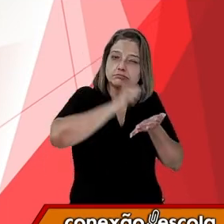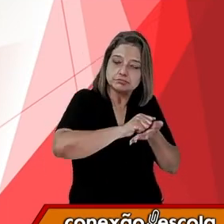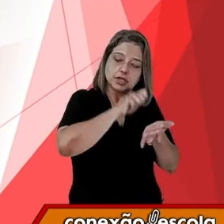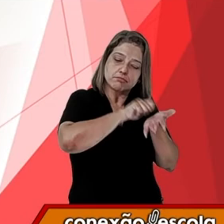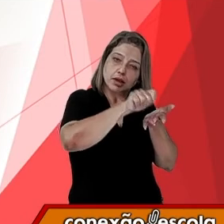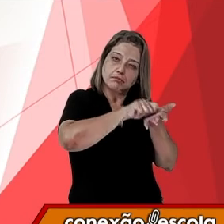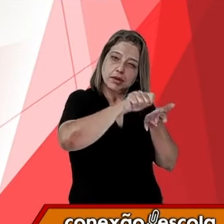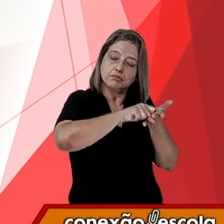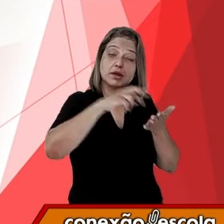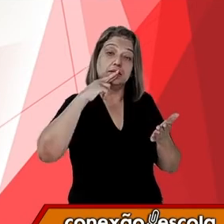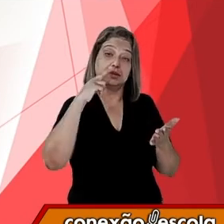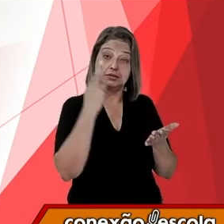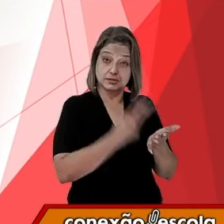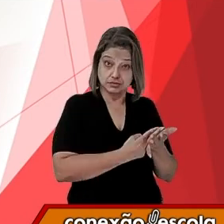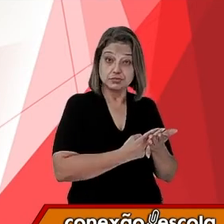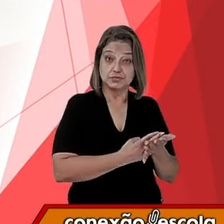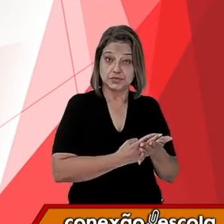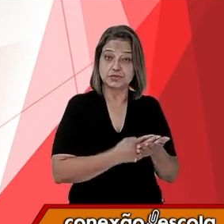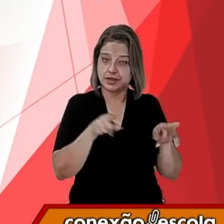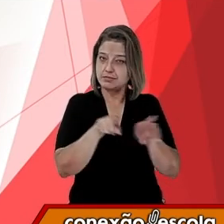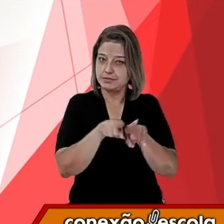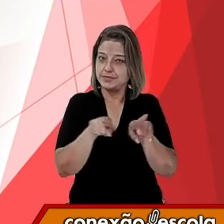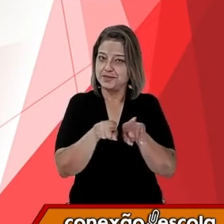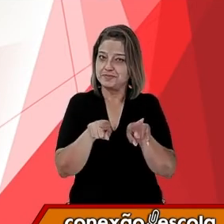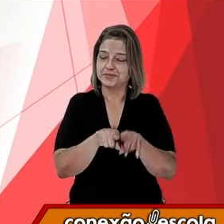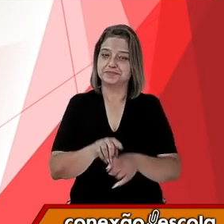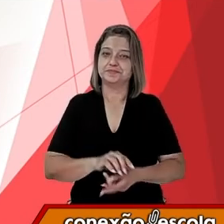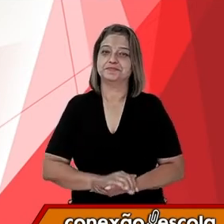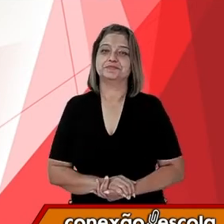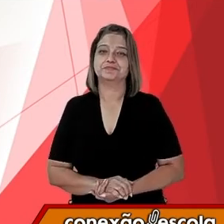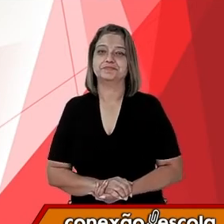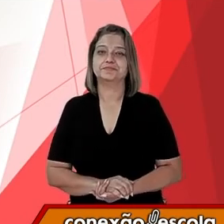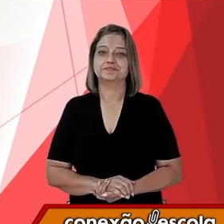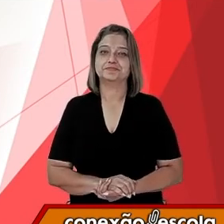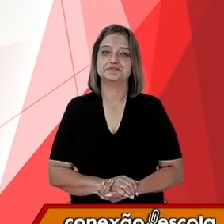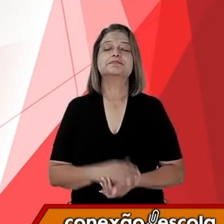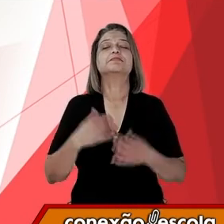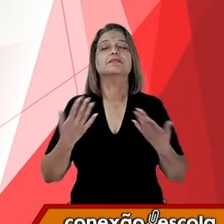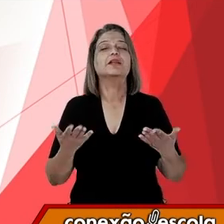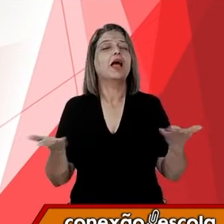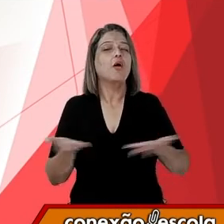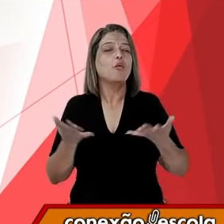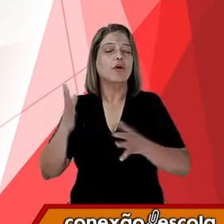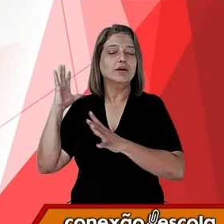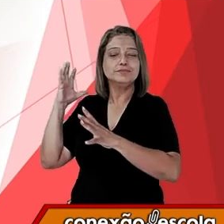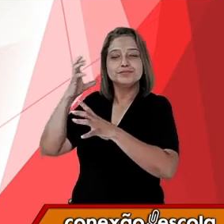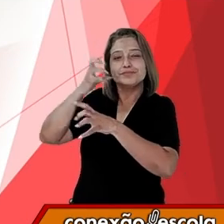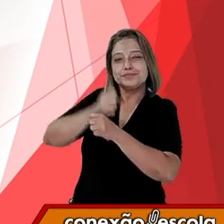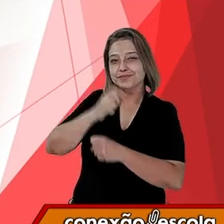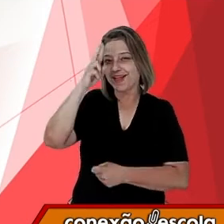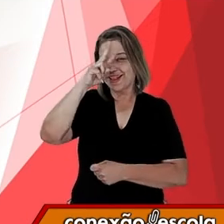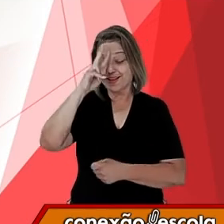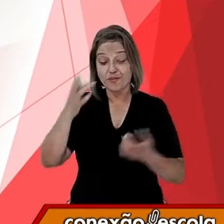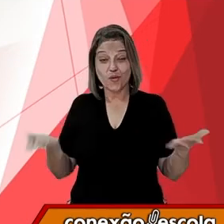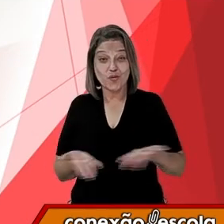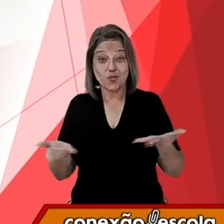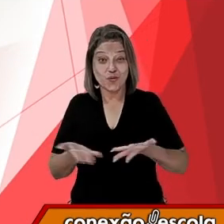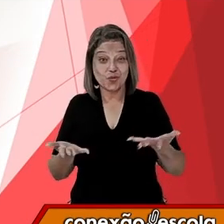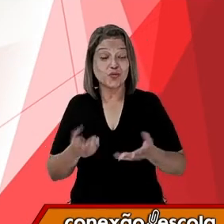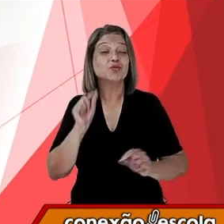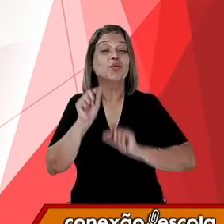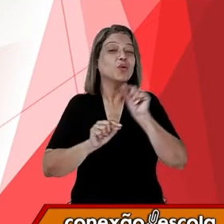sua resposta no seu caderno também. Então, vamos relembrar o que aprendemos hoje?